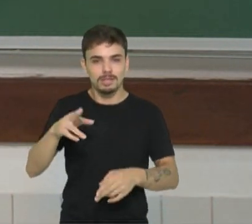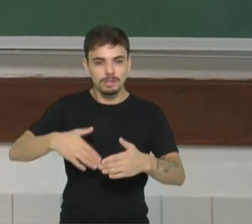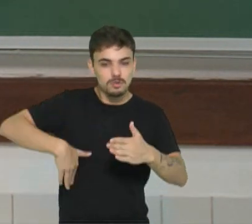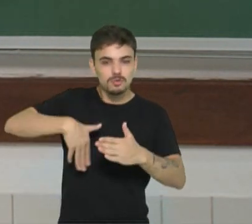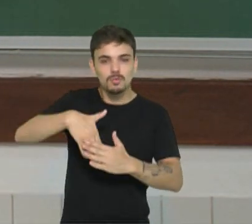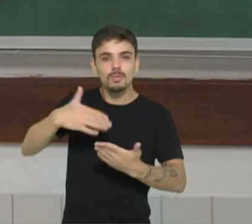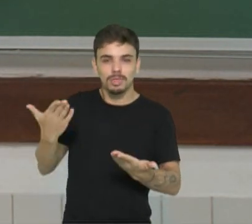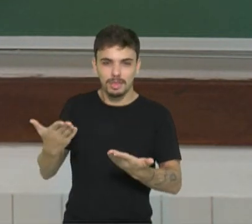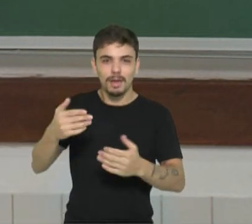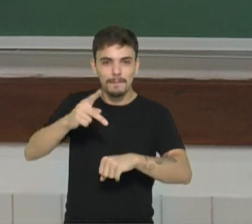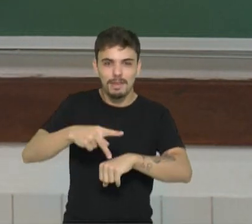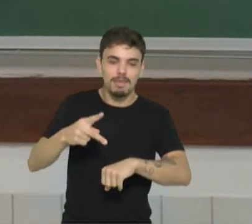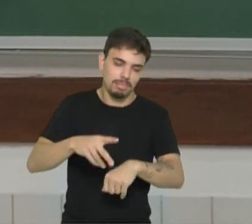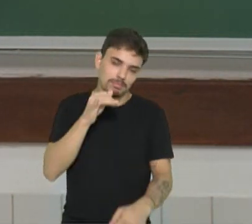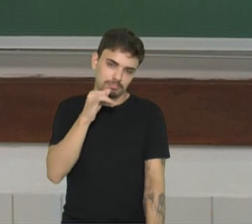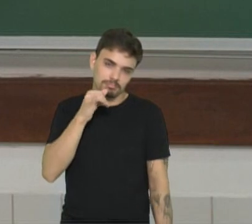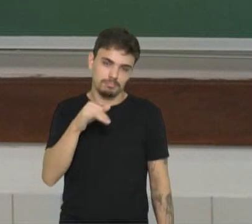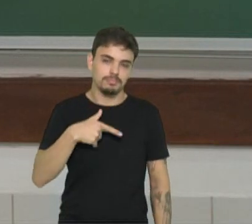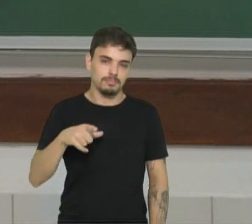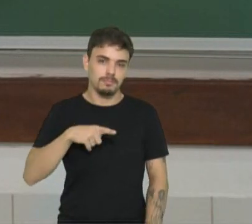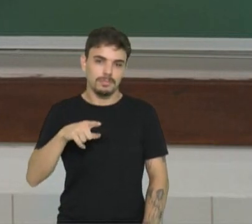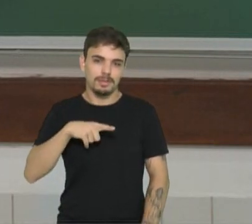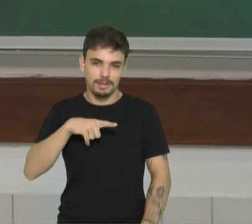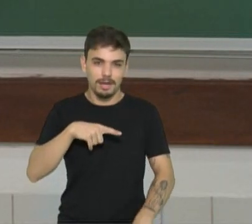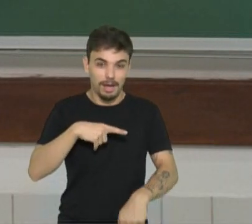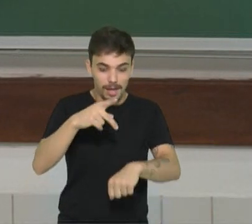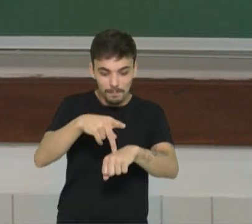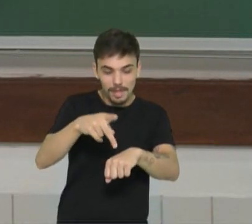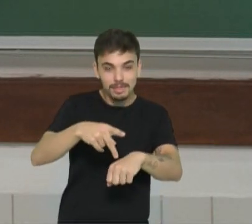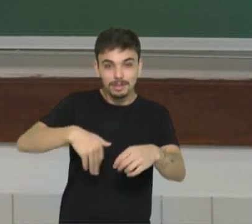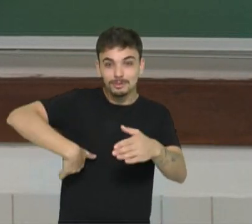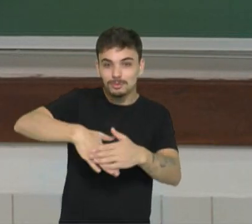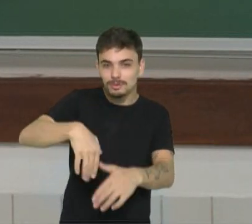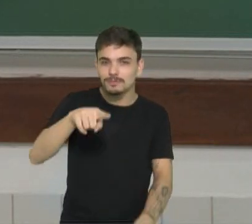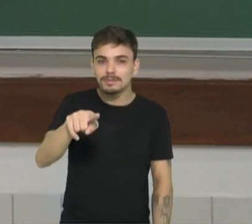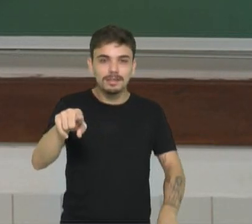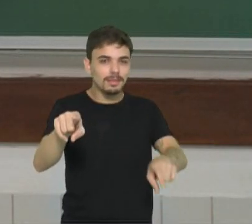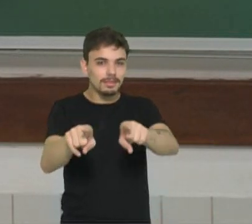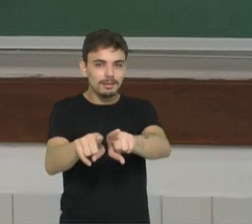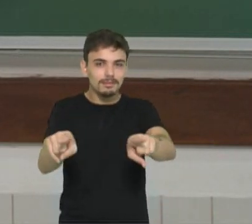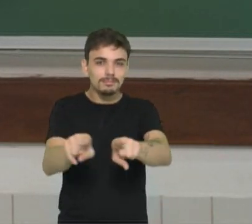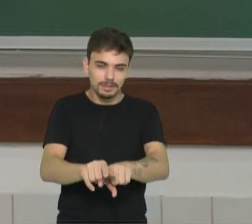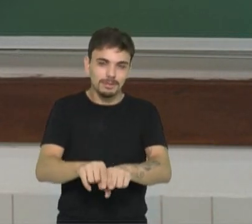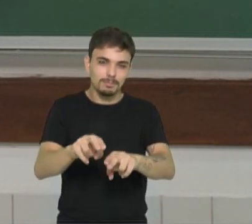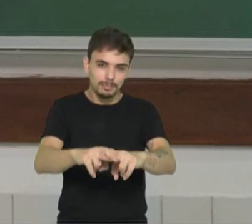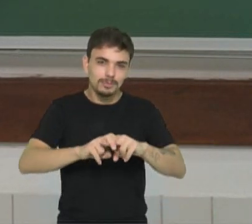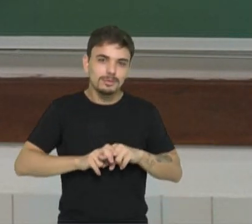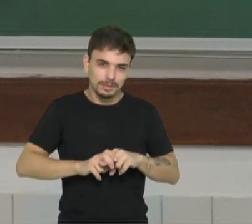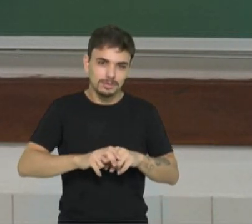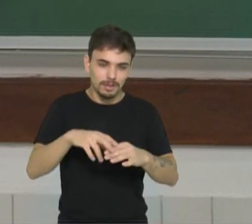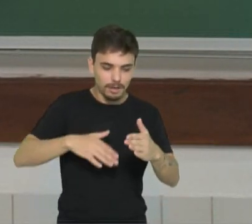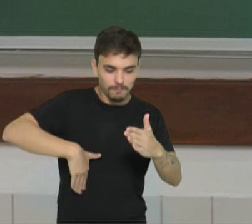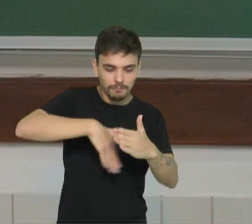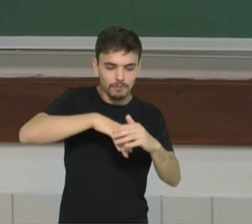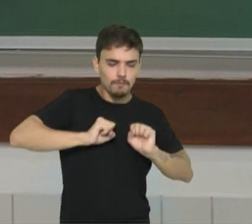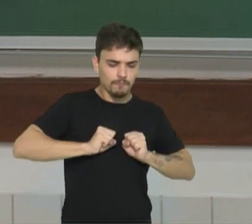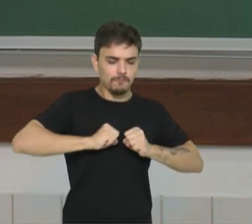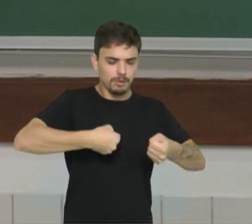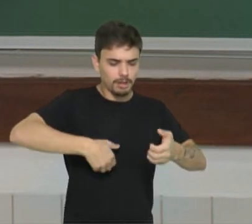a pedra, por exemplo, a pedra te chuta também. Então, a mesma força que você coloca ali, volta